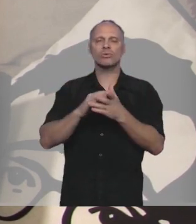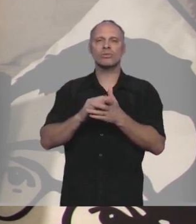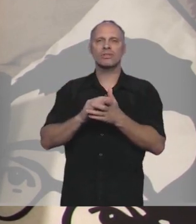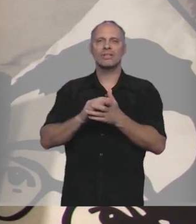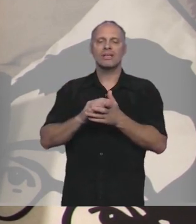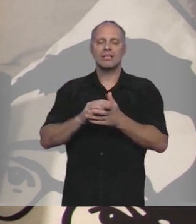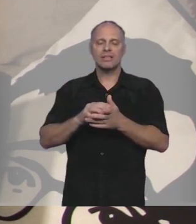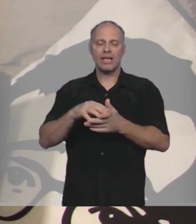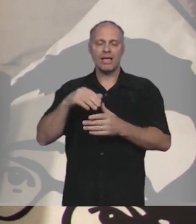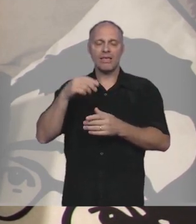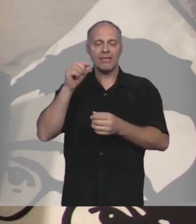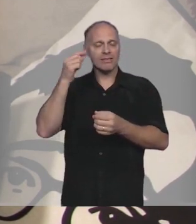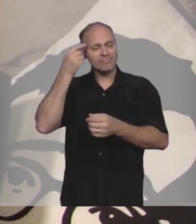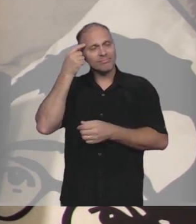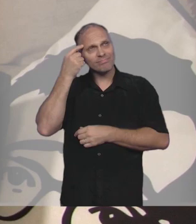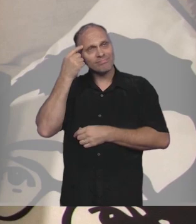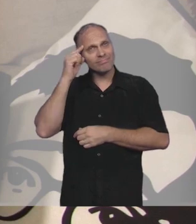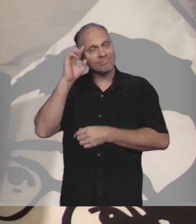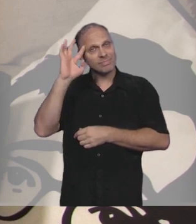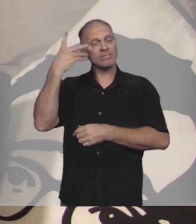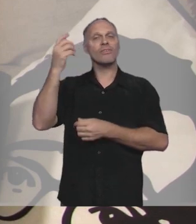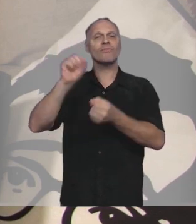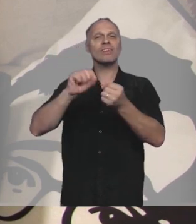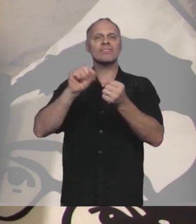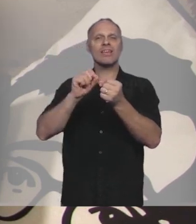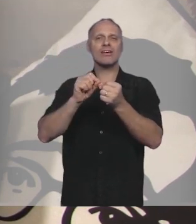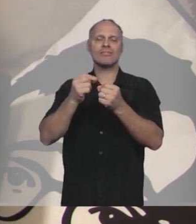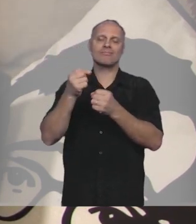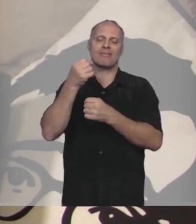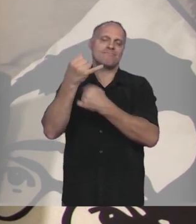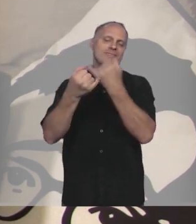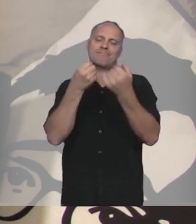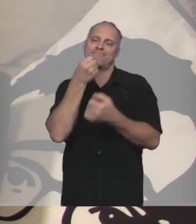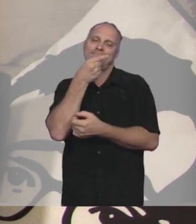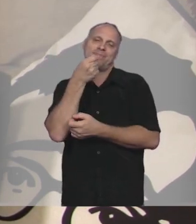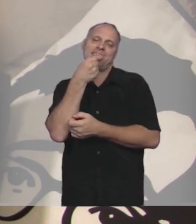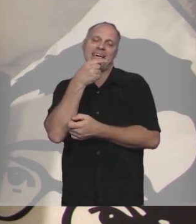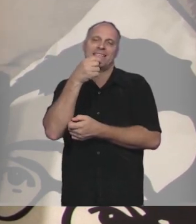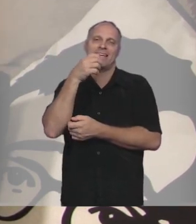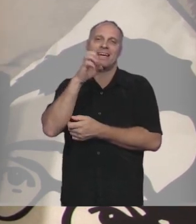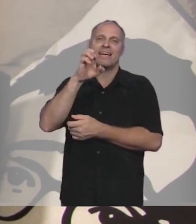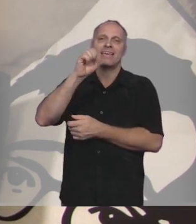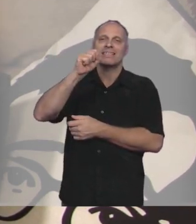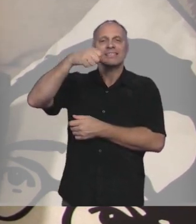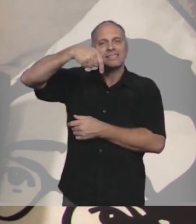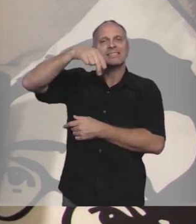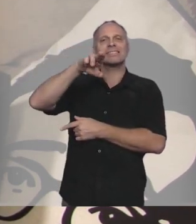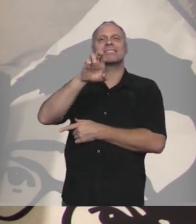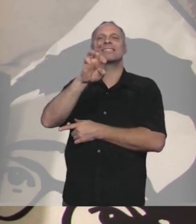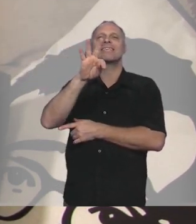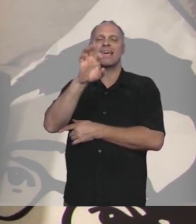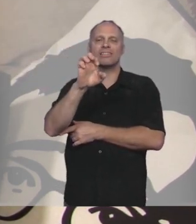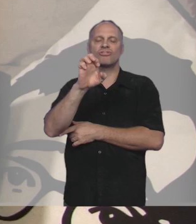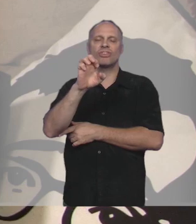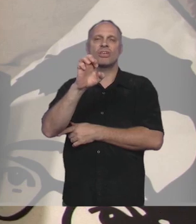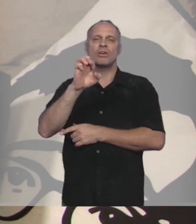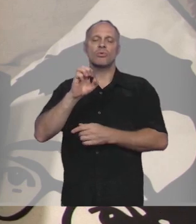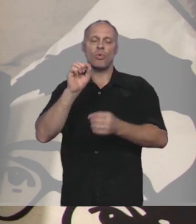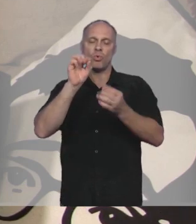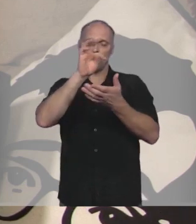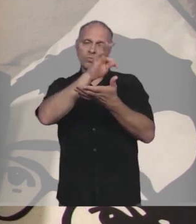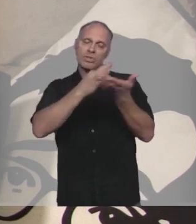resolvemos fazer uma esquete com as partes do texto que pelo Ariano Suassuna